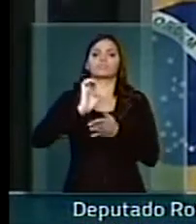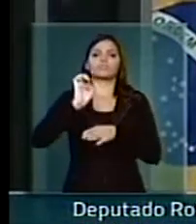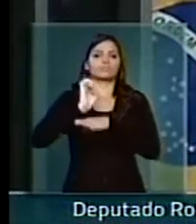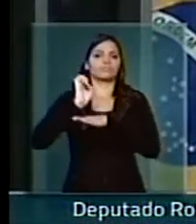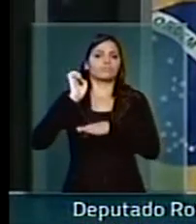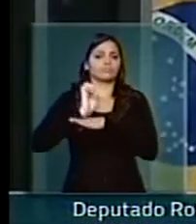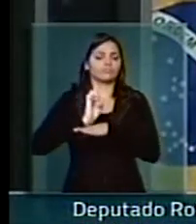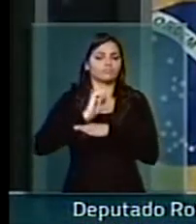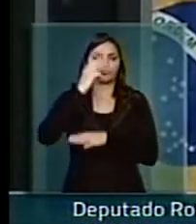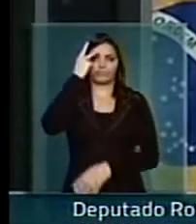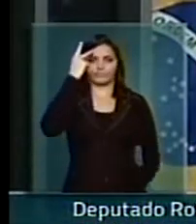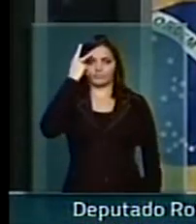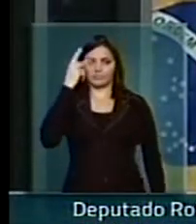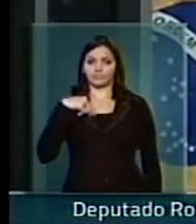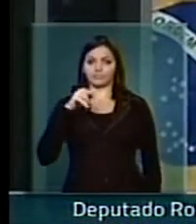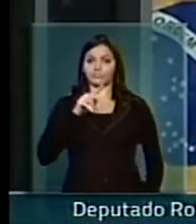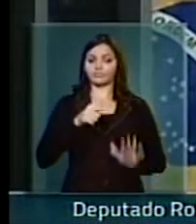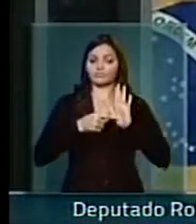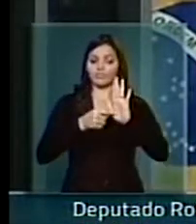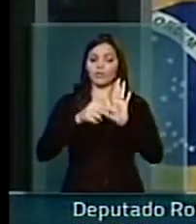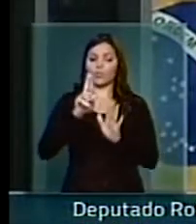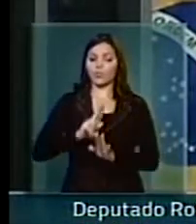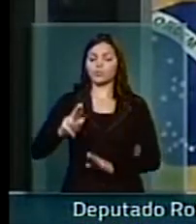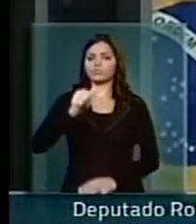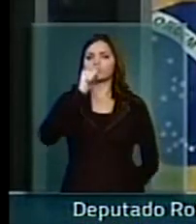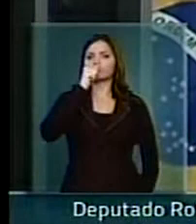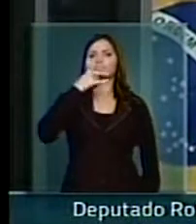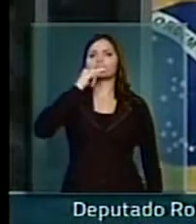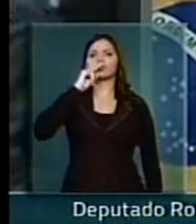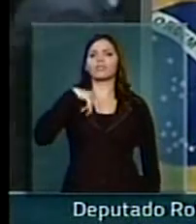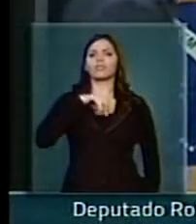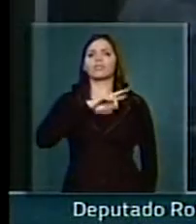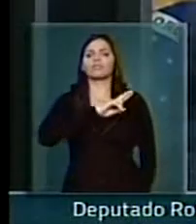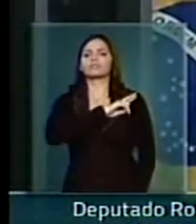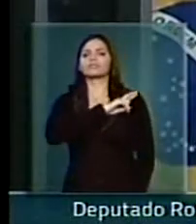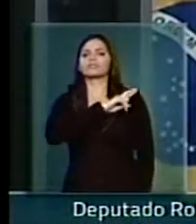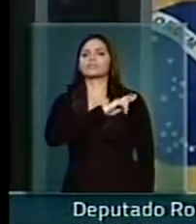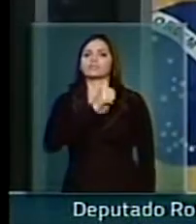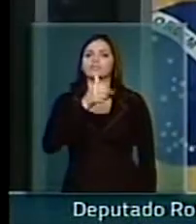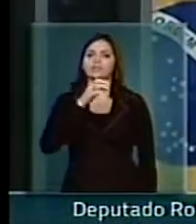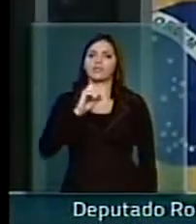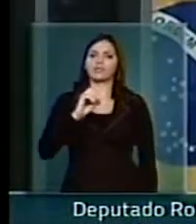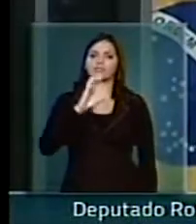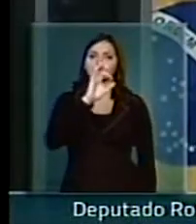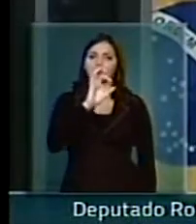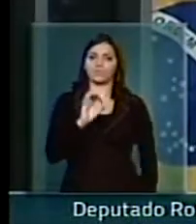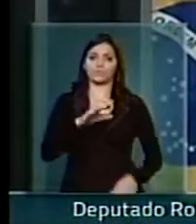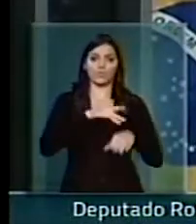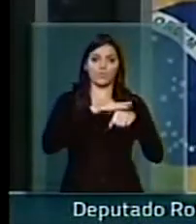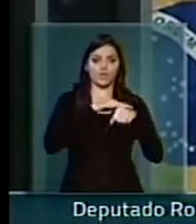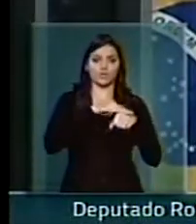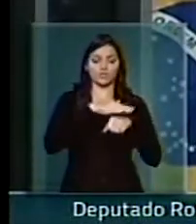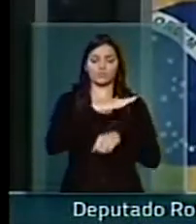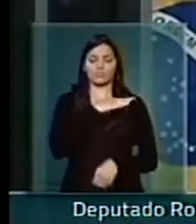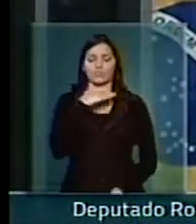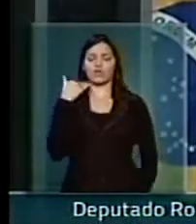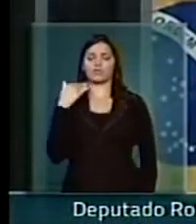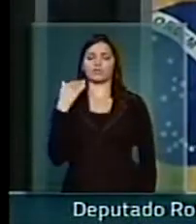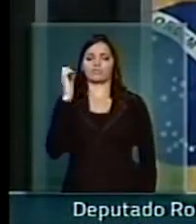que o consumo de álcool é responsável por mais de 10% de doenças e mortes no país,